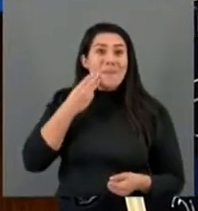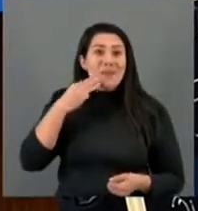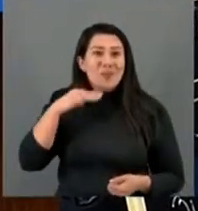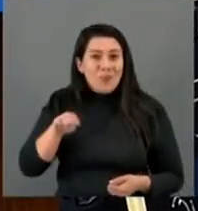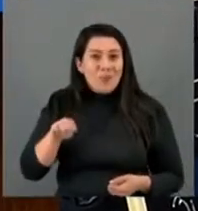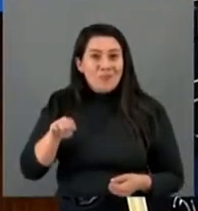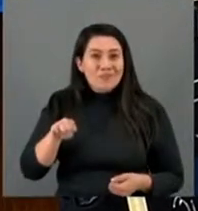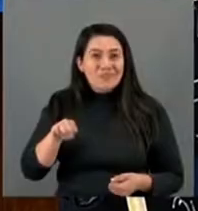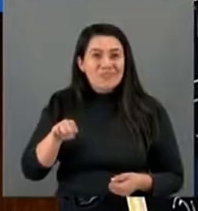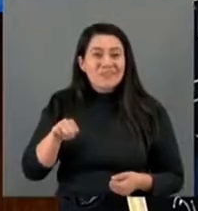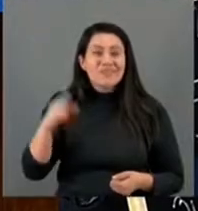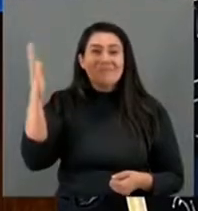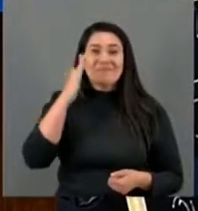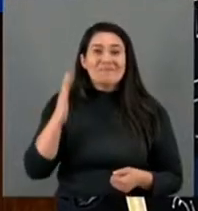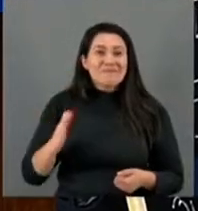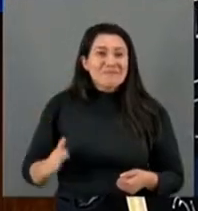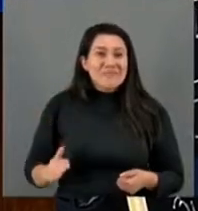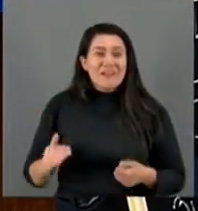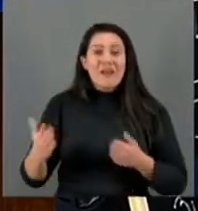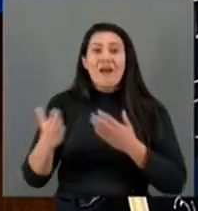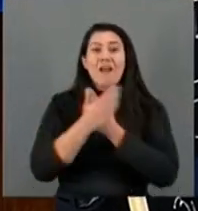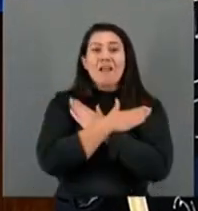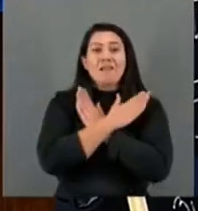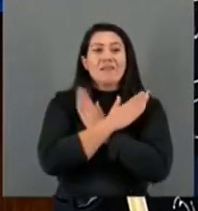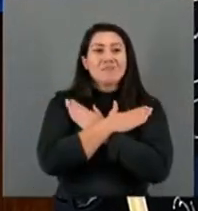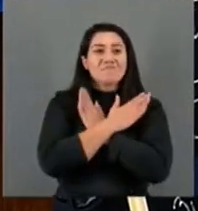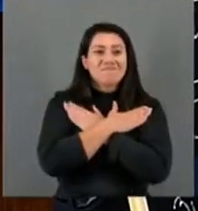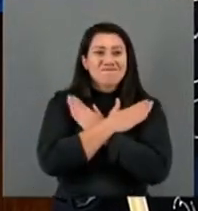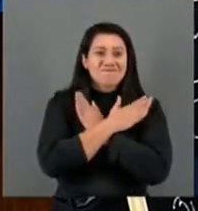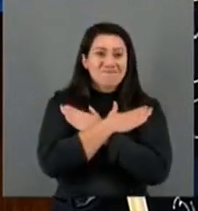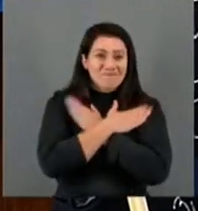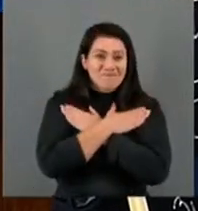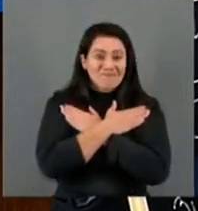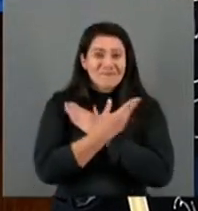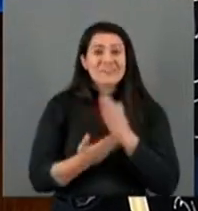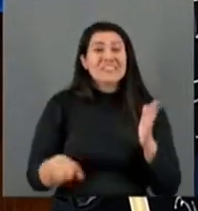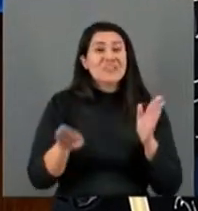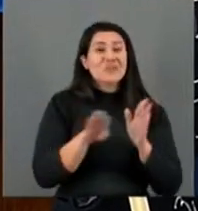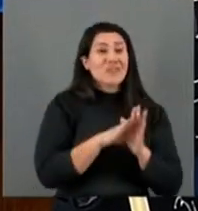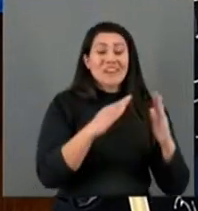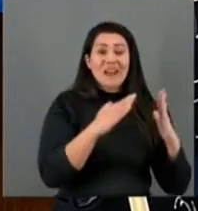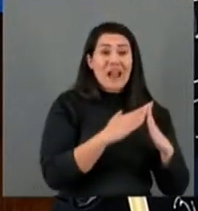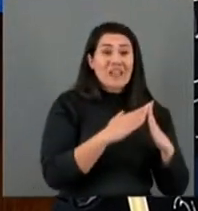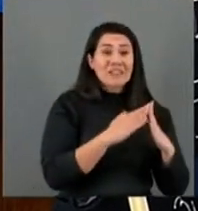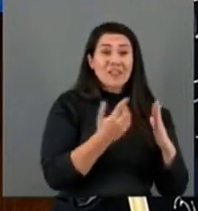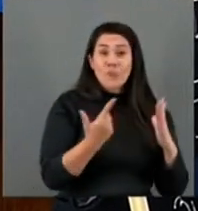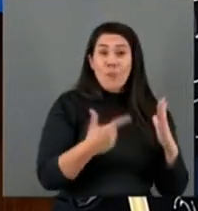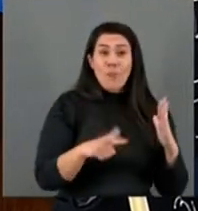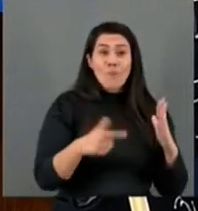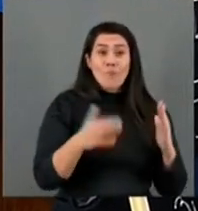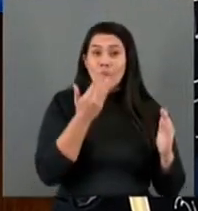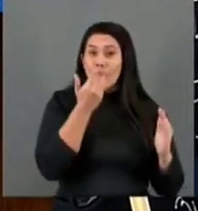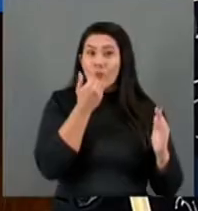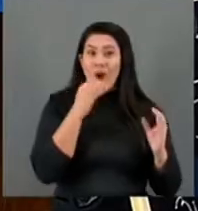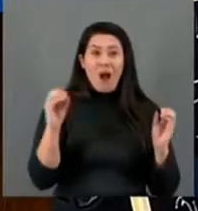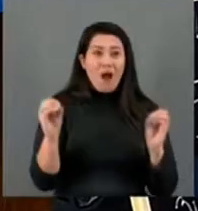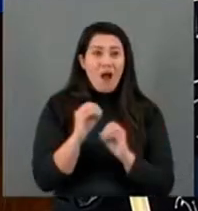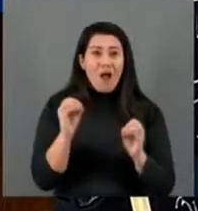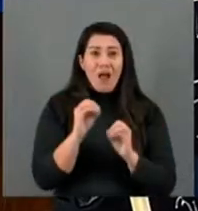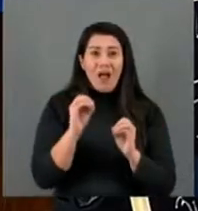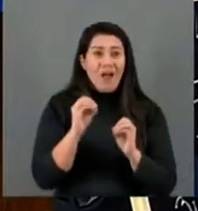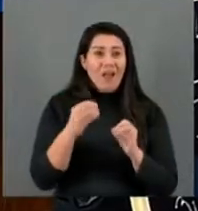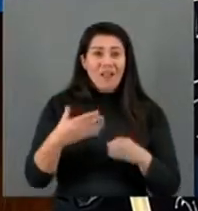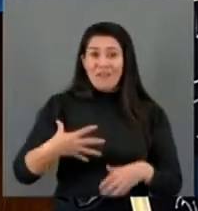Desempregados, chegando em casa e não tendo o que dar de comida aos seus filhos. Eu não quero aqui ser